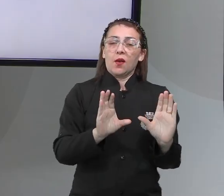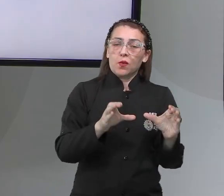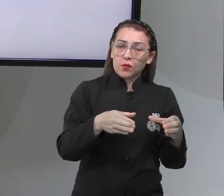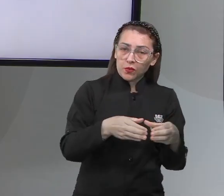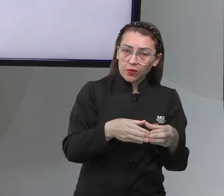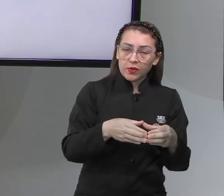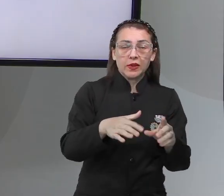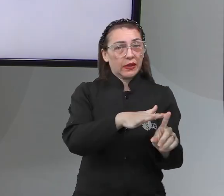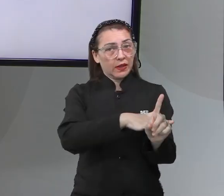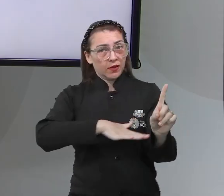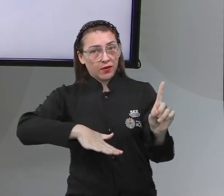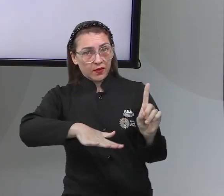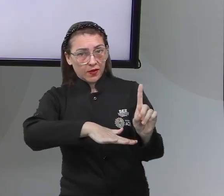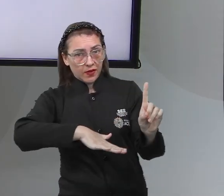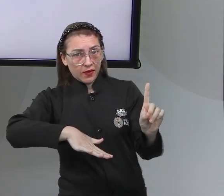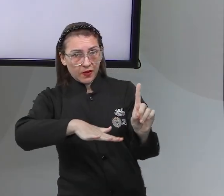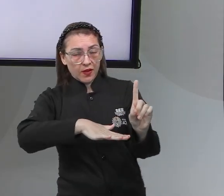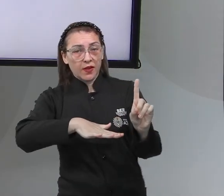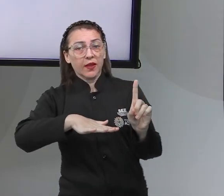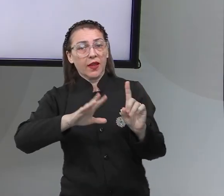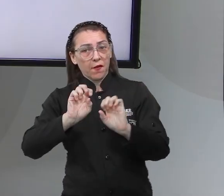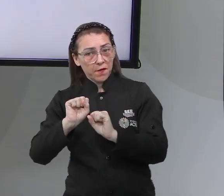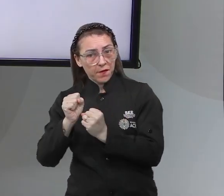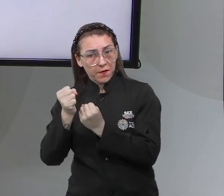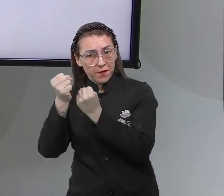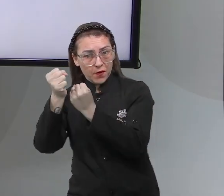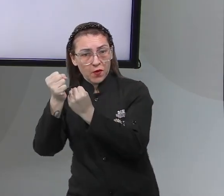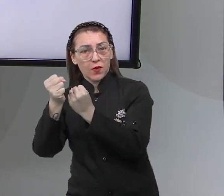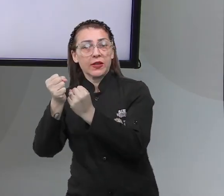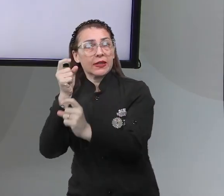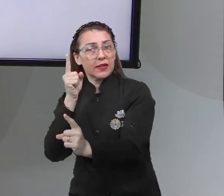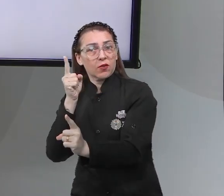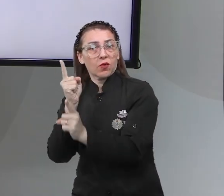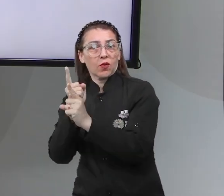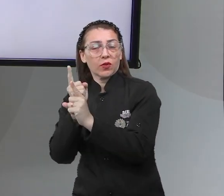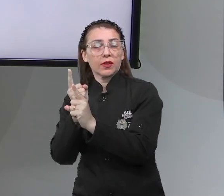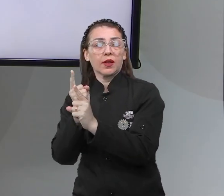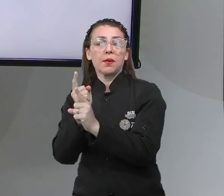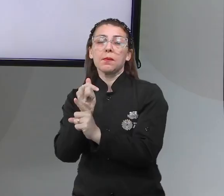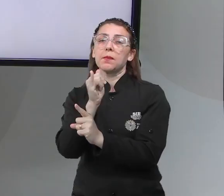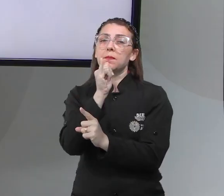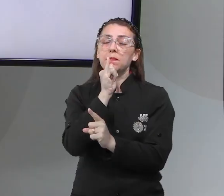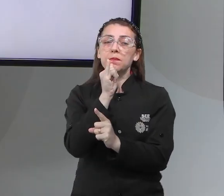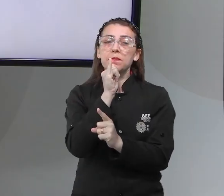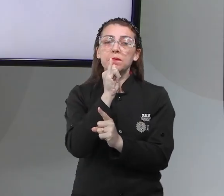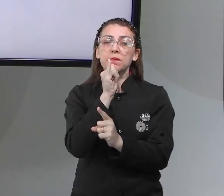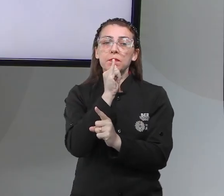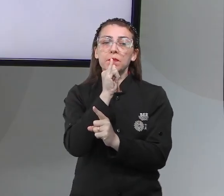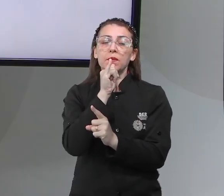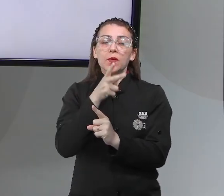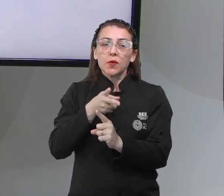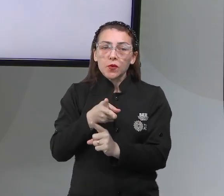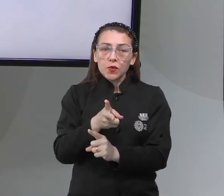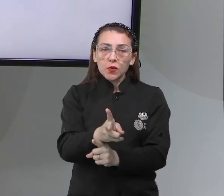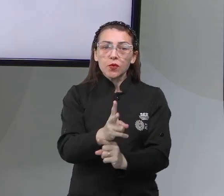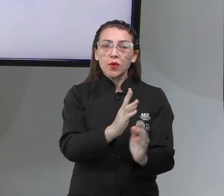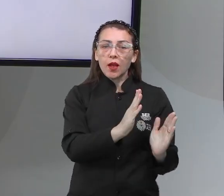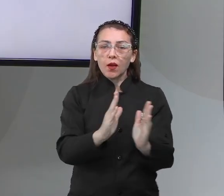da sociedade em que o poder ali se encontra. Por exemplo, para manter a